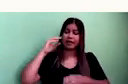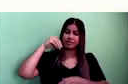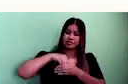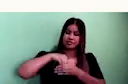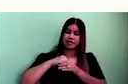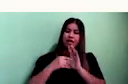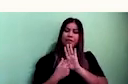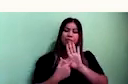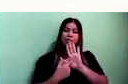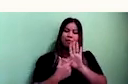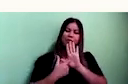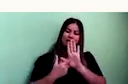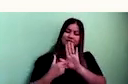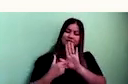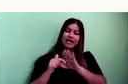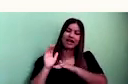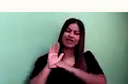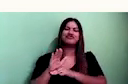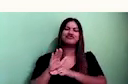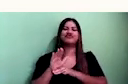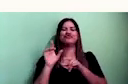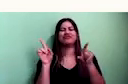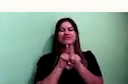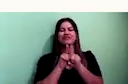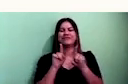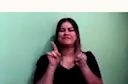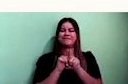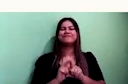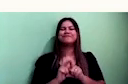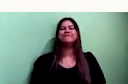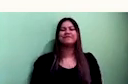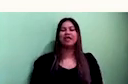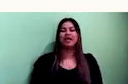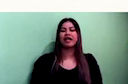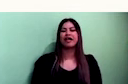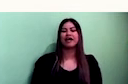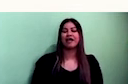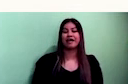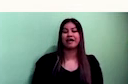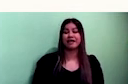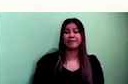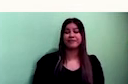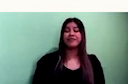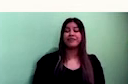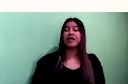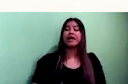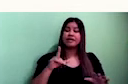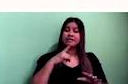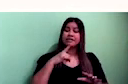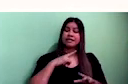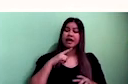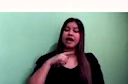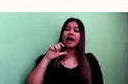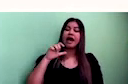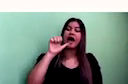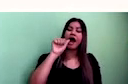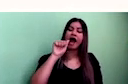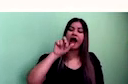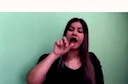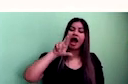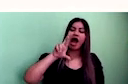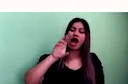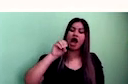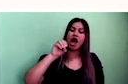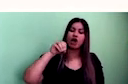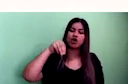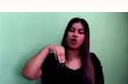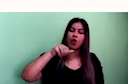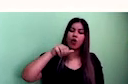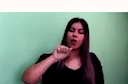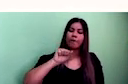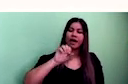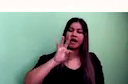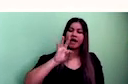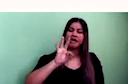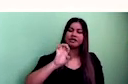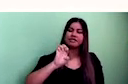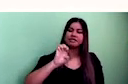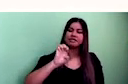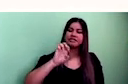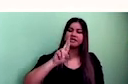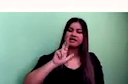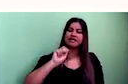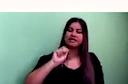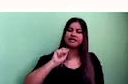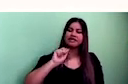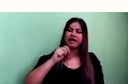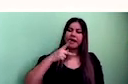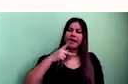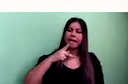vocês. Então, dentro das PICs, eu trouxe para vocês a aromaterapia, vou explicar um pouquinho o que é, para vocês conhecerem, e 2 exemplos para